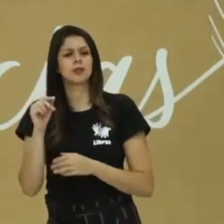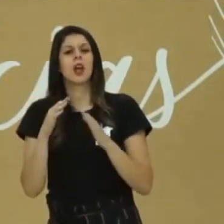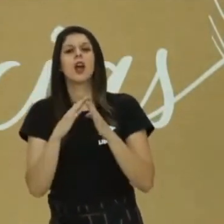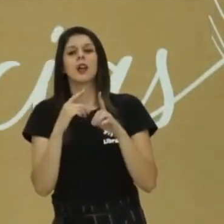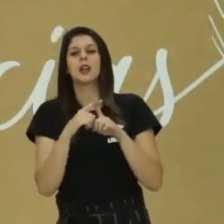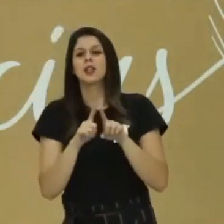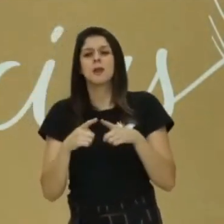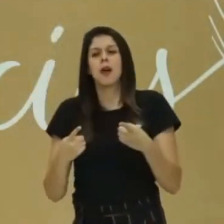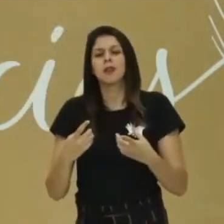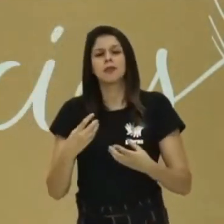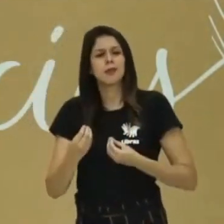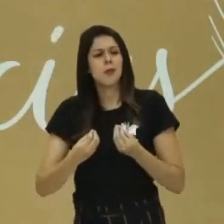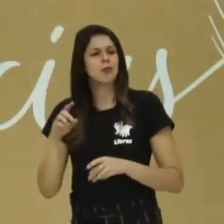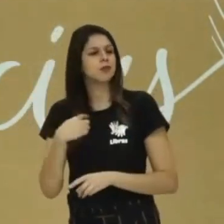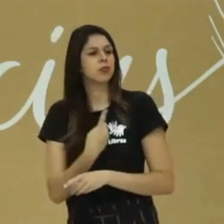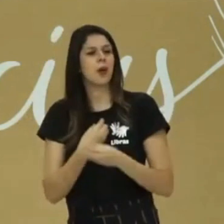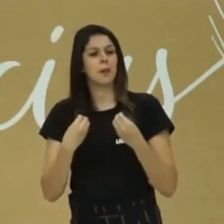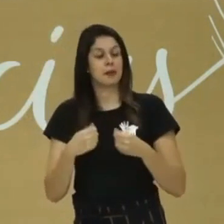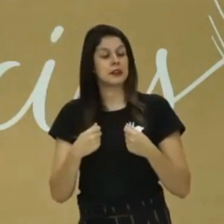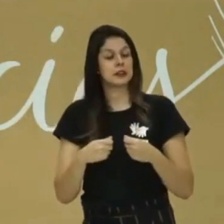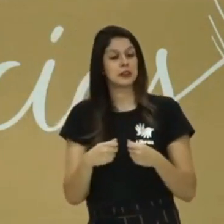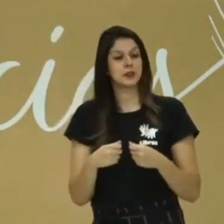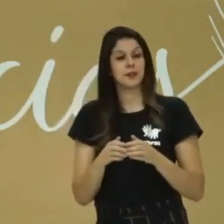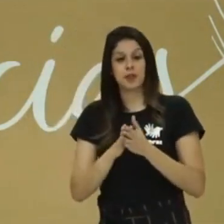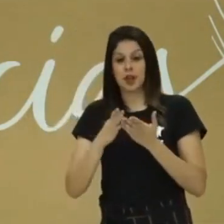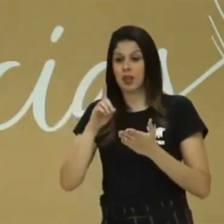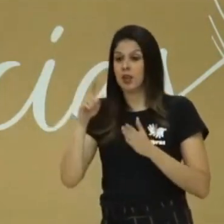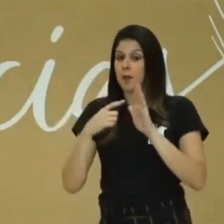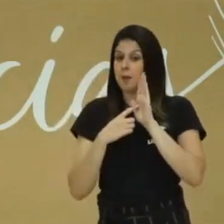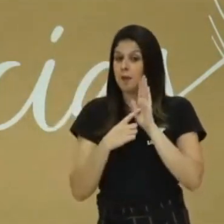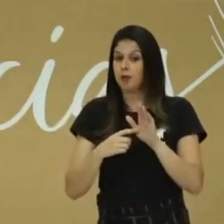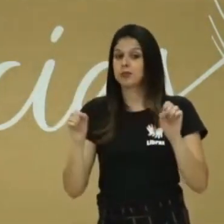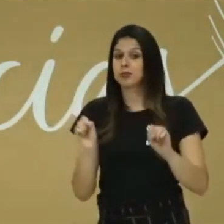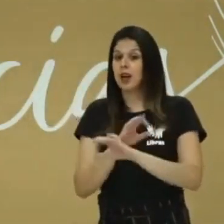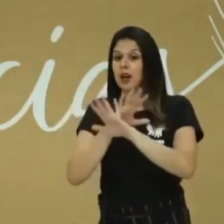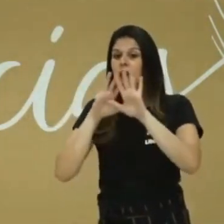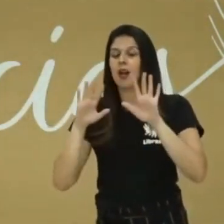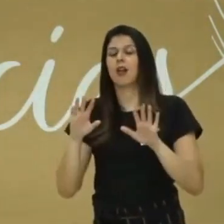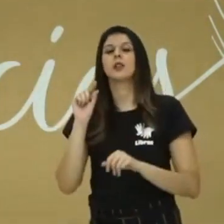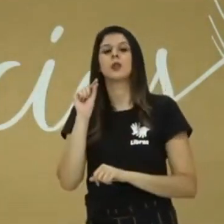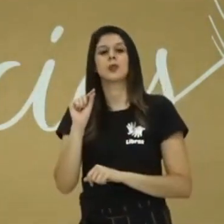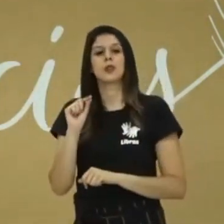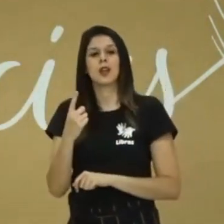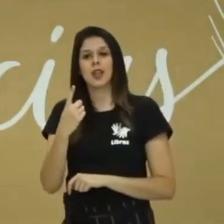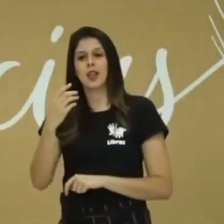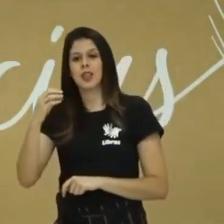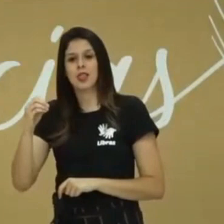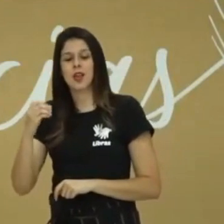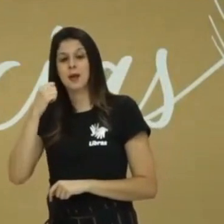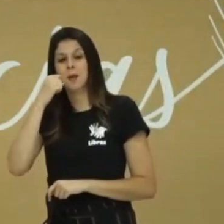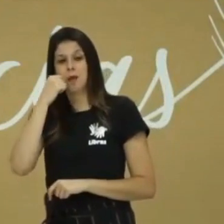qual igreja e rápida moça claramente na Parábola das Dez Virgens o que